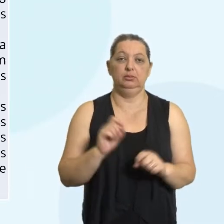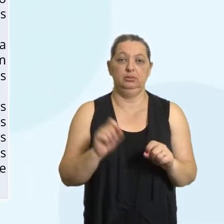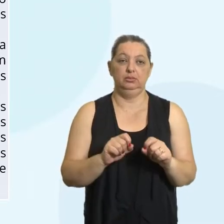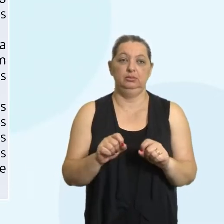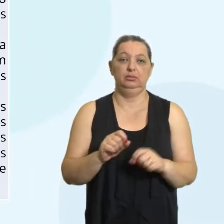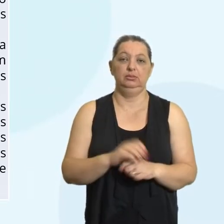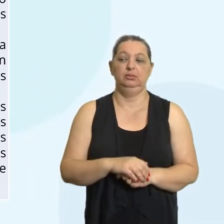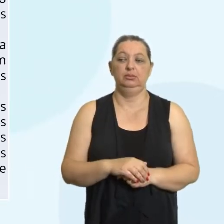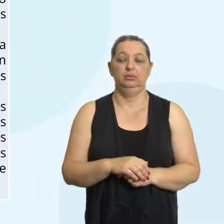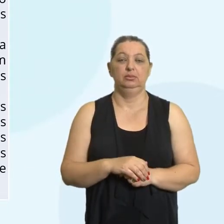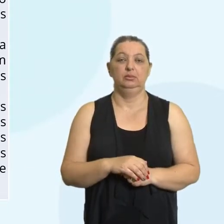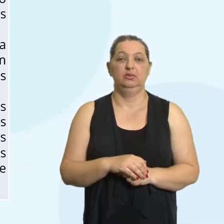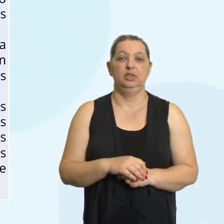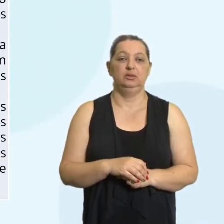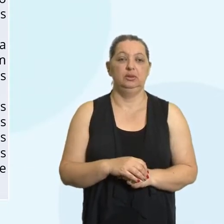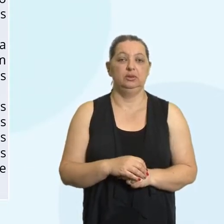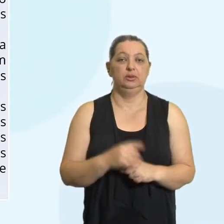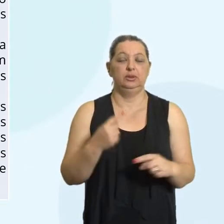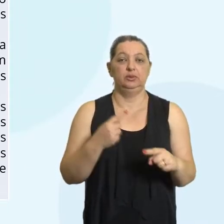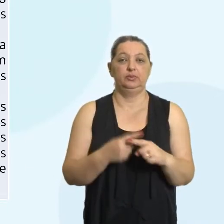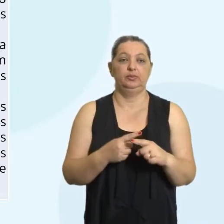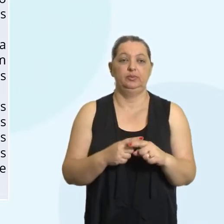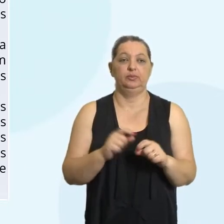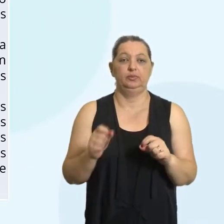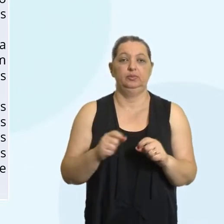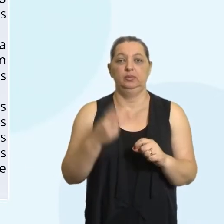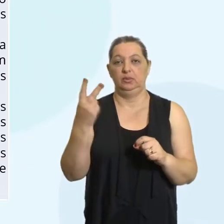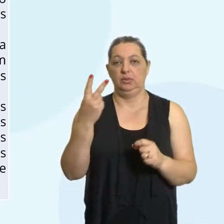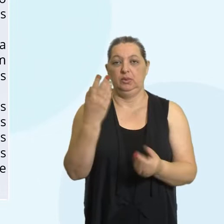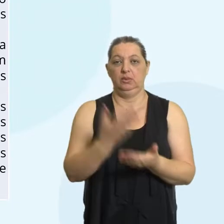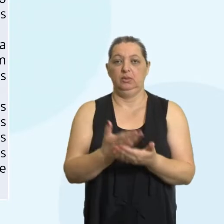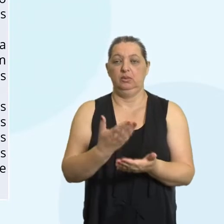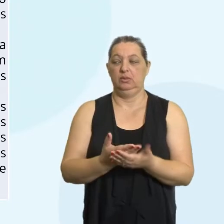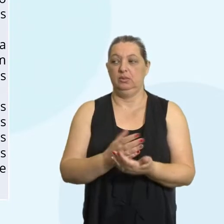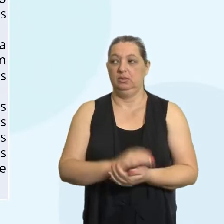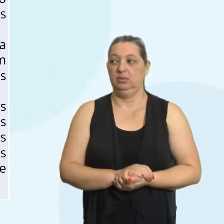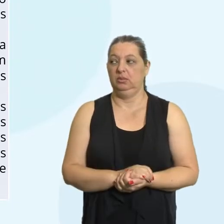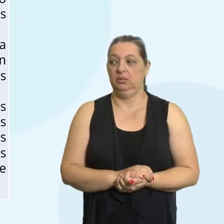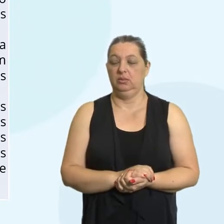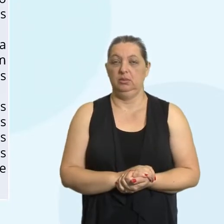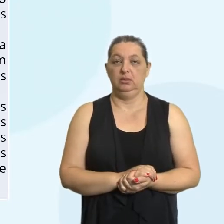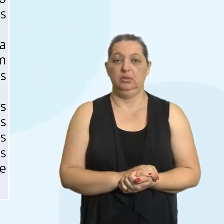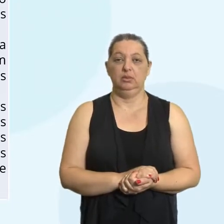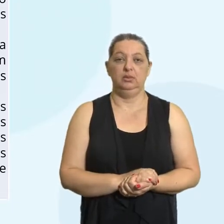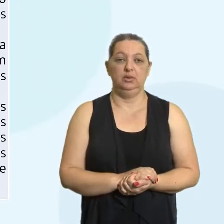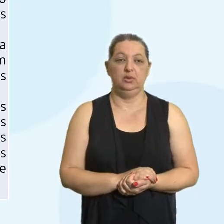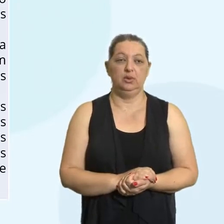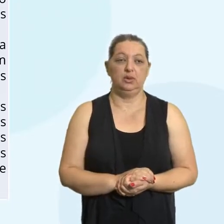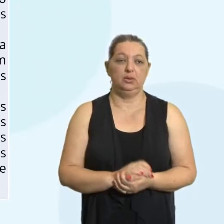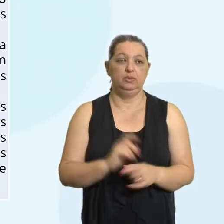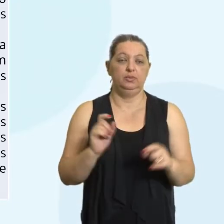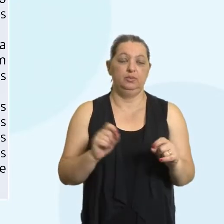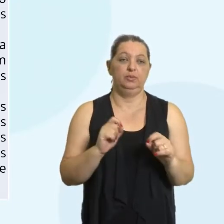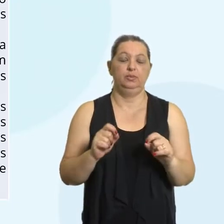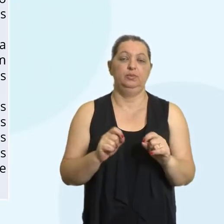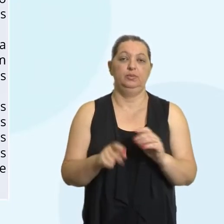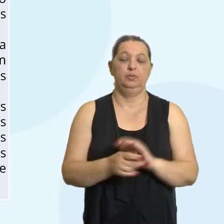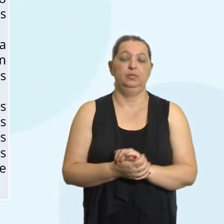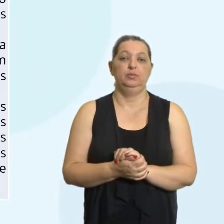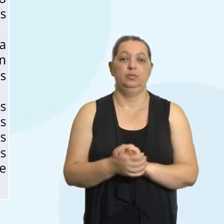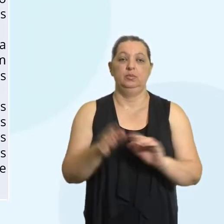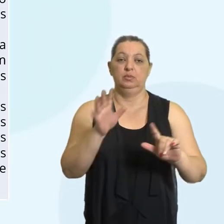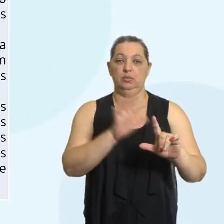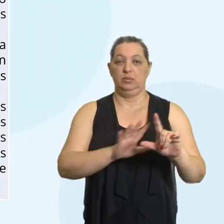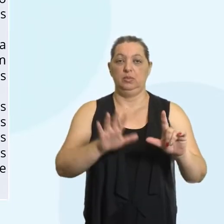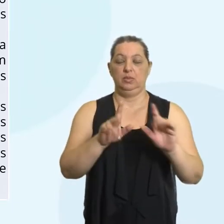depois a gente vai para as próximas duas aulas a gente vai ainda mais fundo nessas imagens igual a gente fez aqui mais ou menos com a imagem